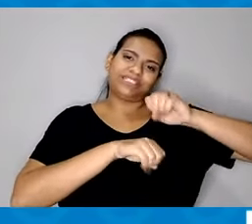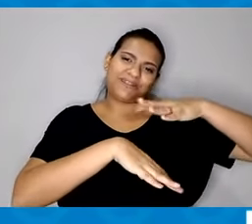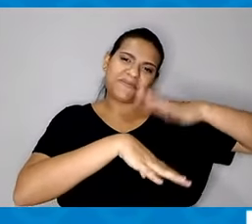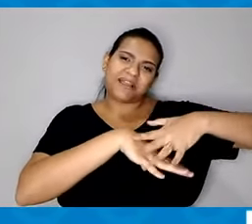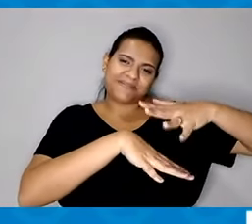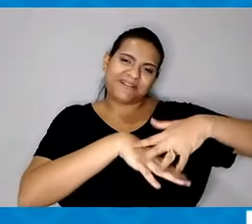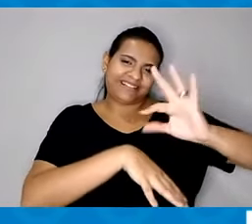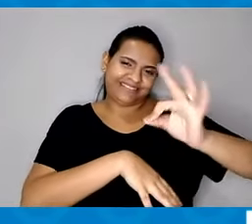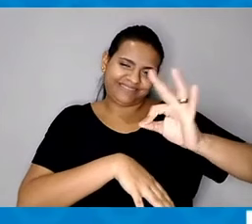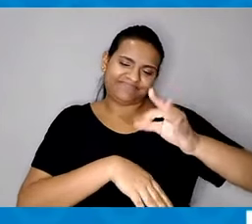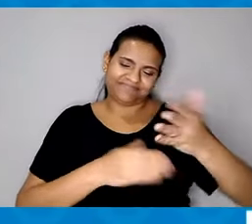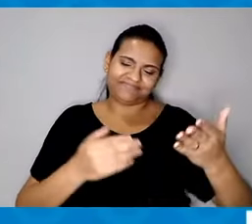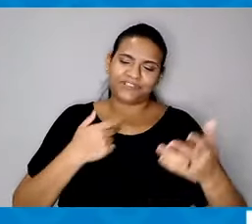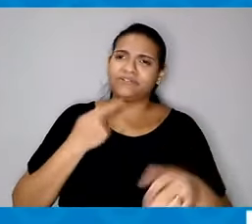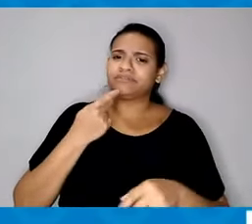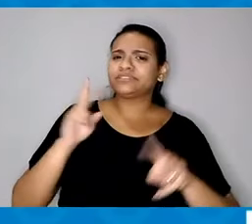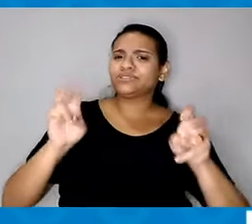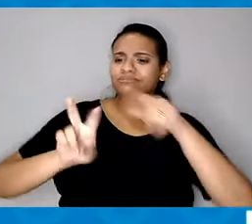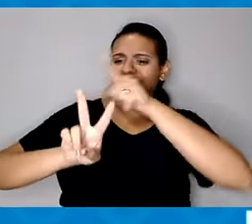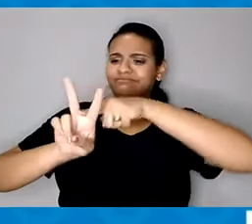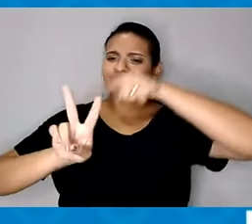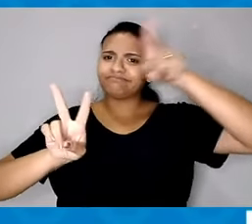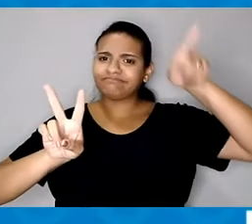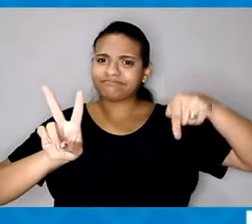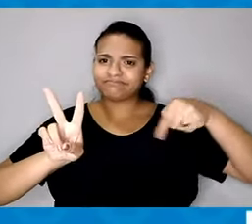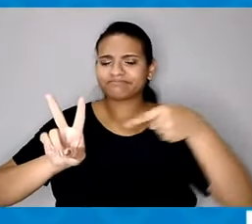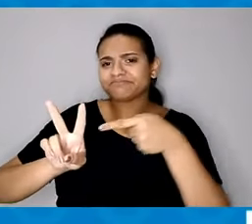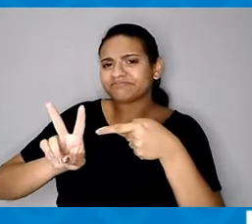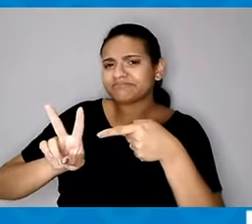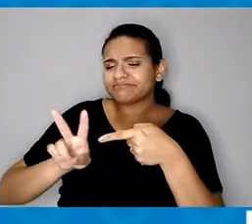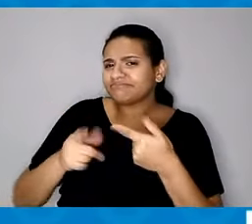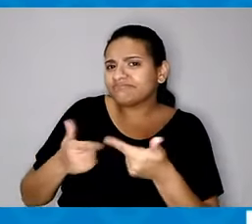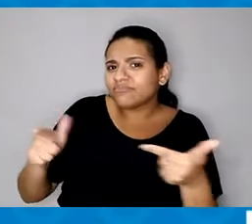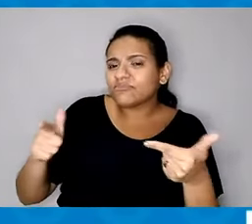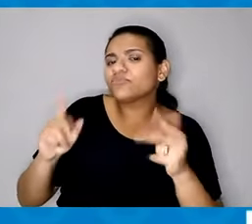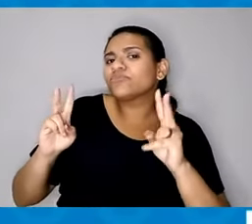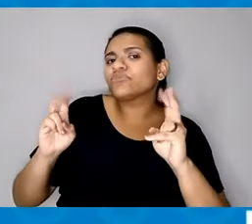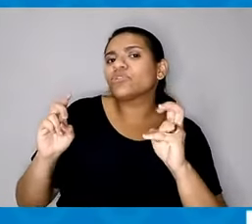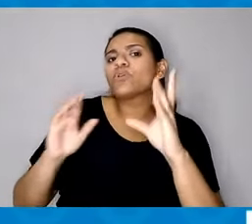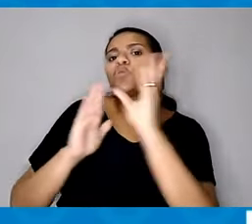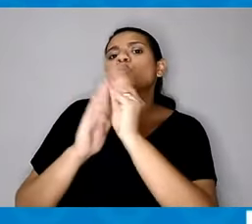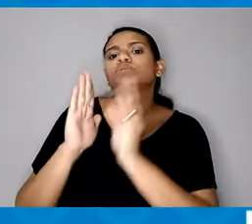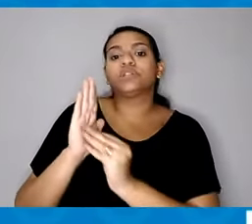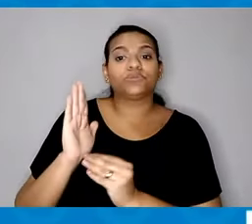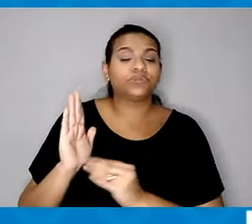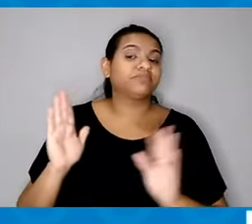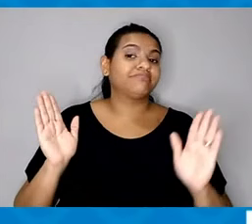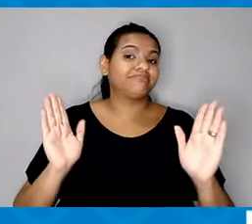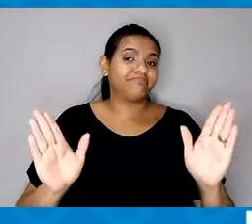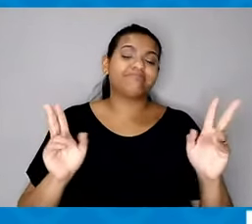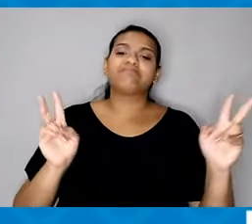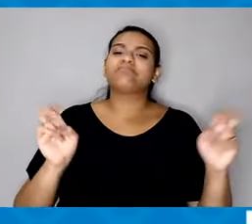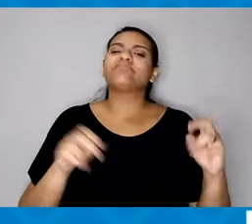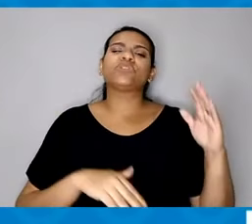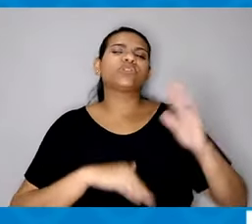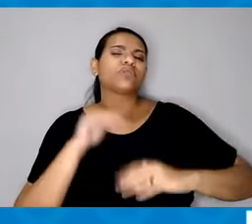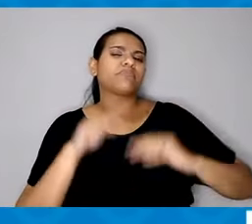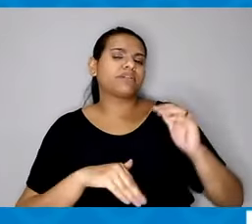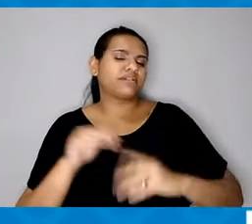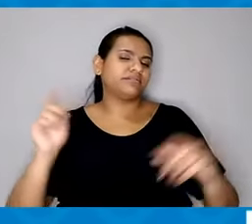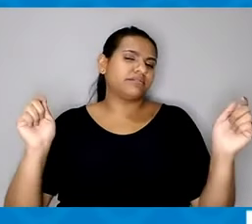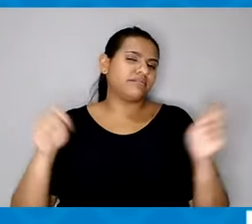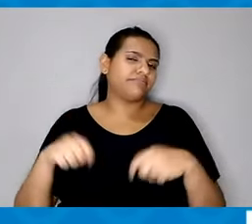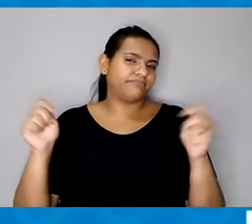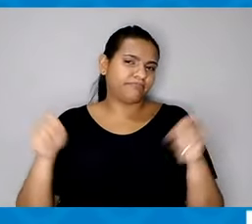citou agorinha, Isabel, ela não trabalha necessariamente sobre conteúdos, mas sobre competências e habilidades. Então, qual é a competência e habilidade